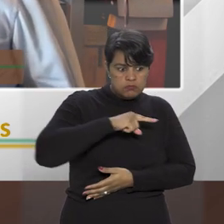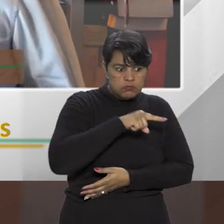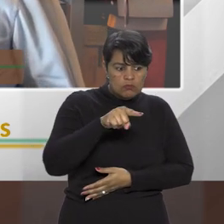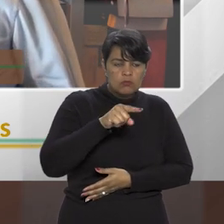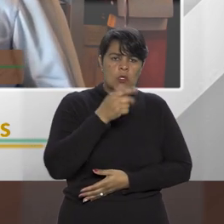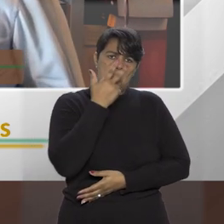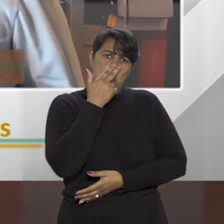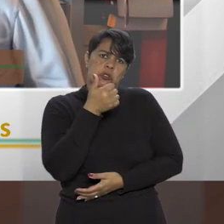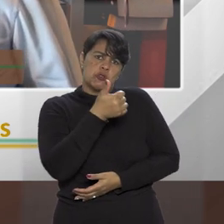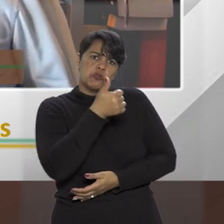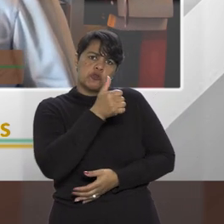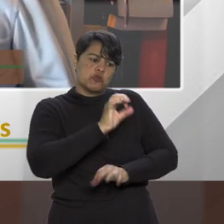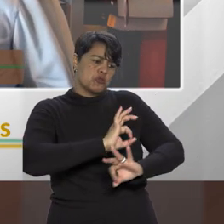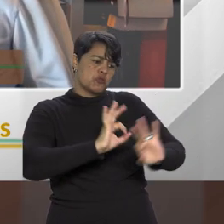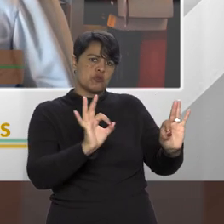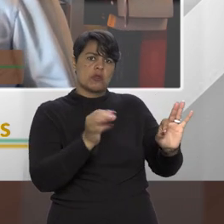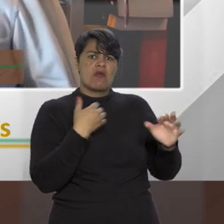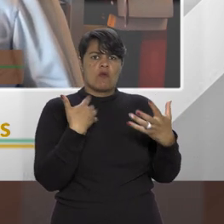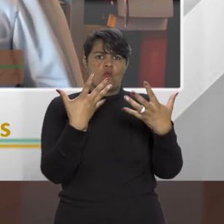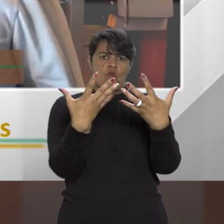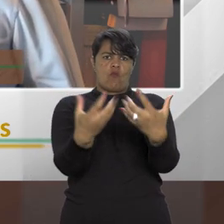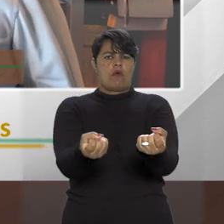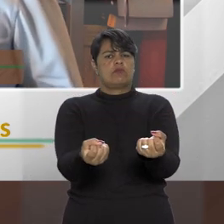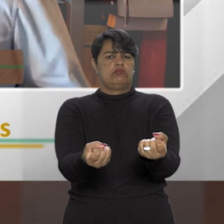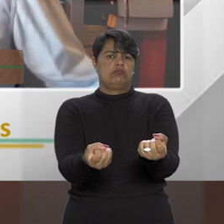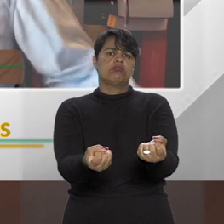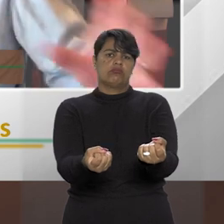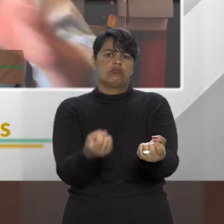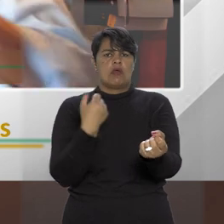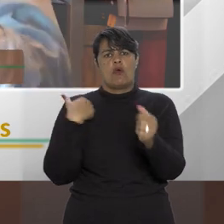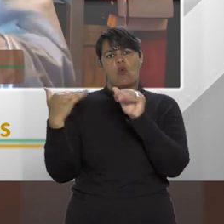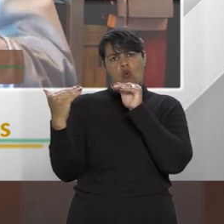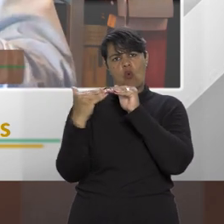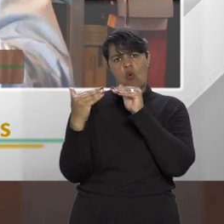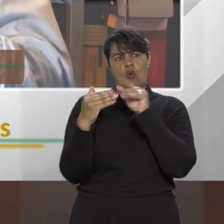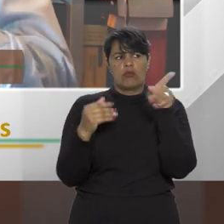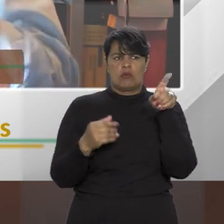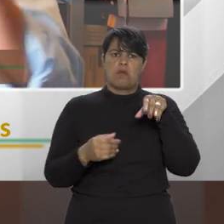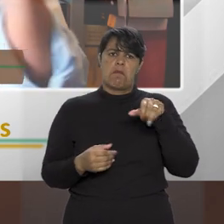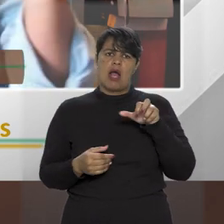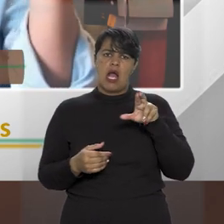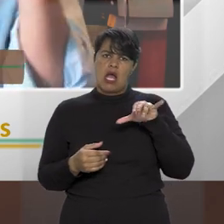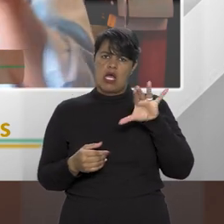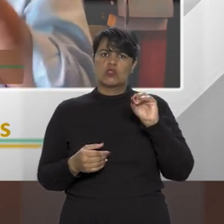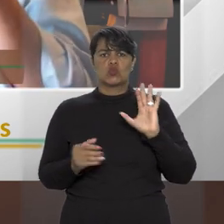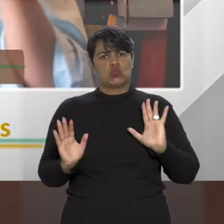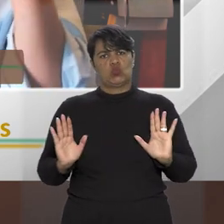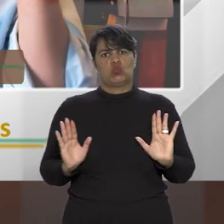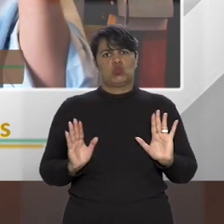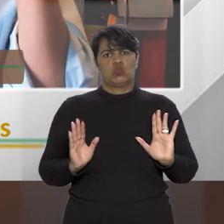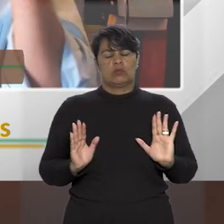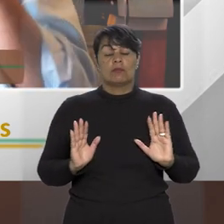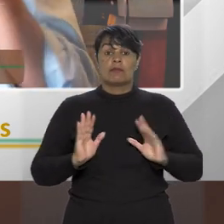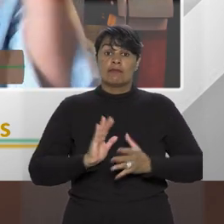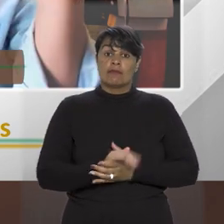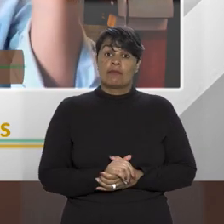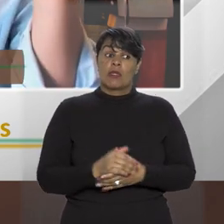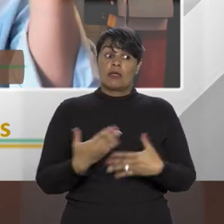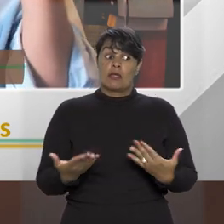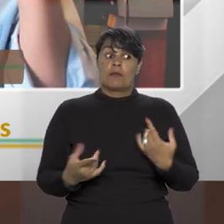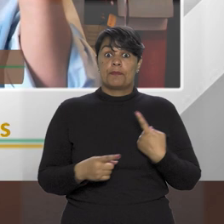Márcio, no sentido de que a gente também não pode achar que